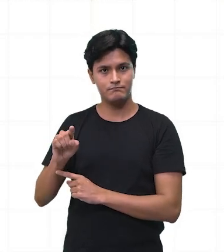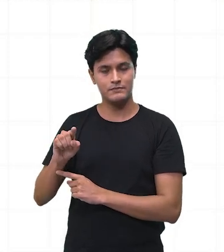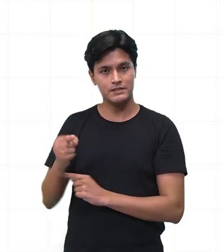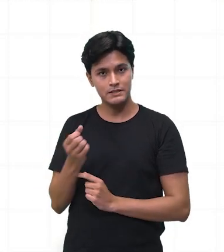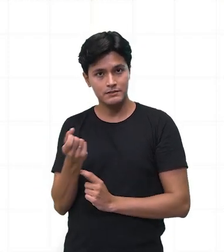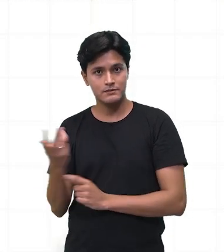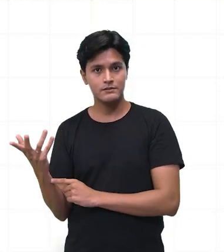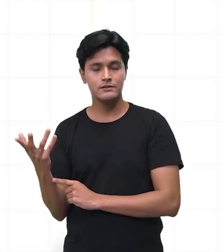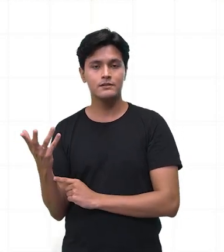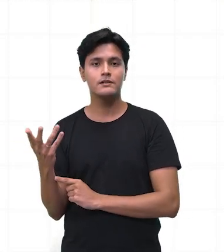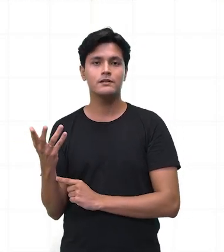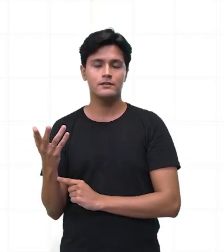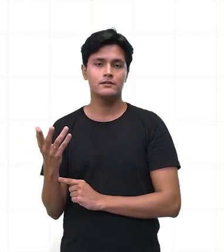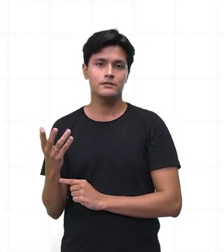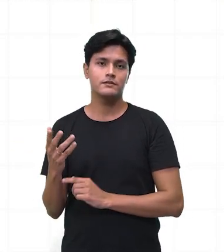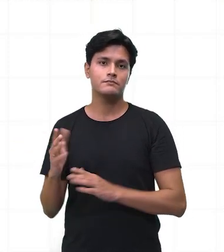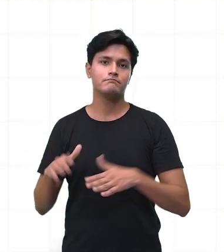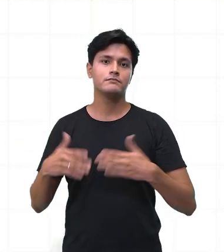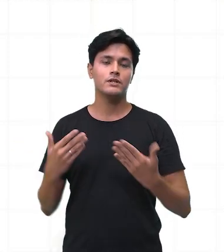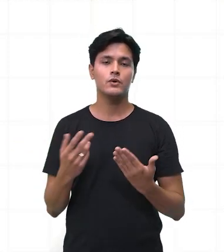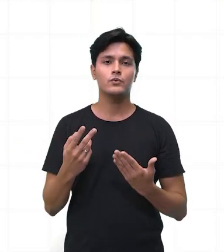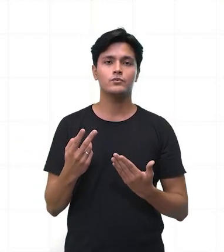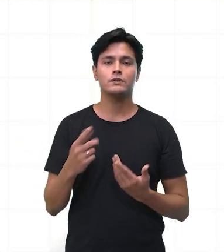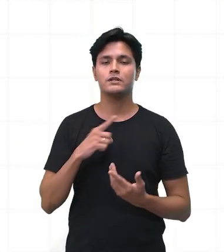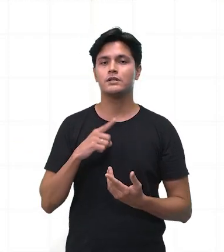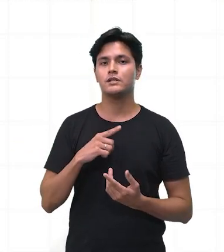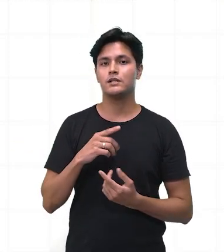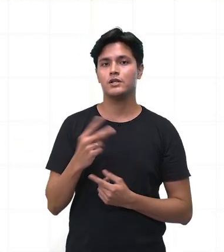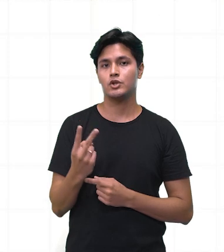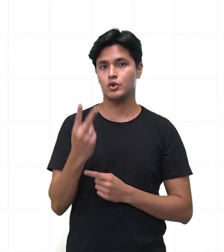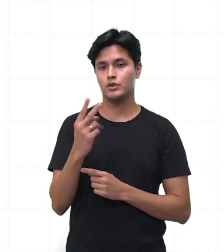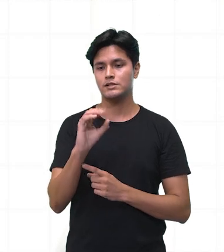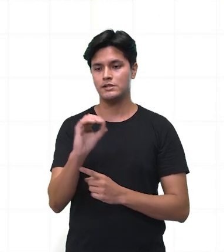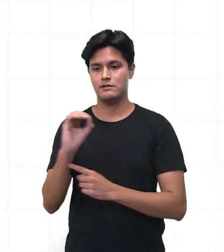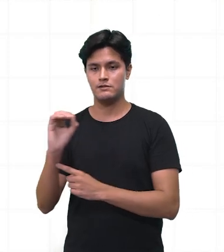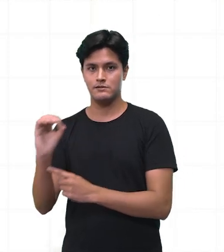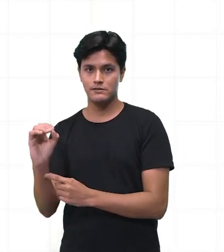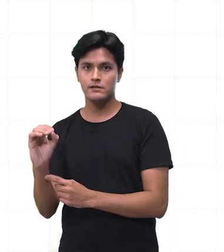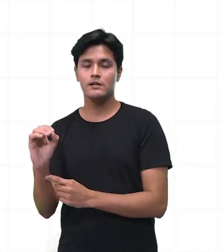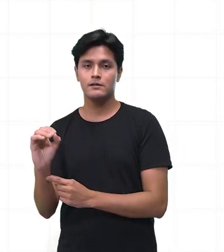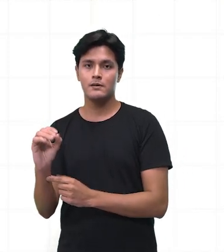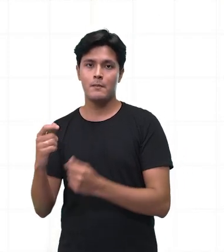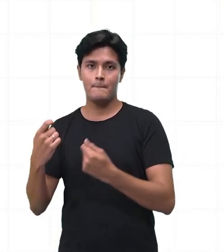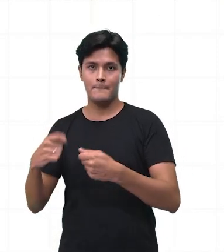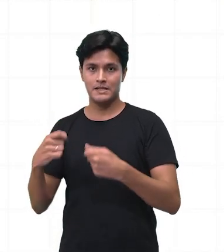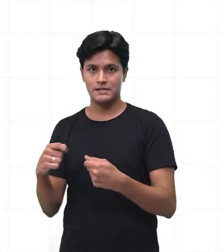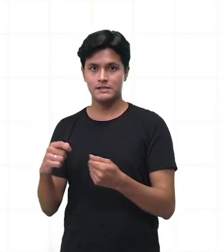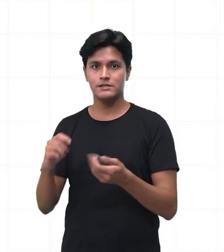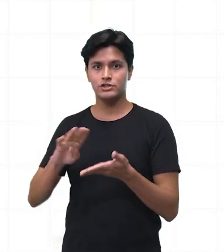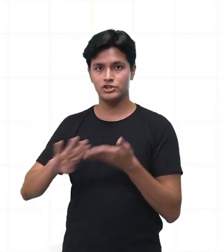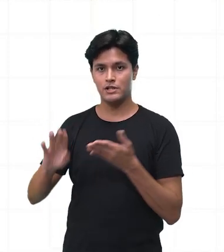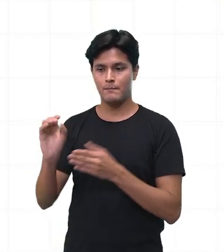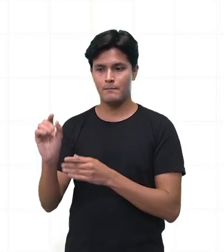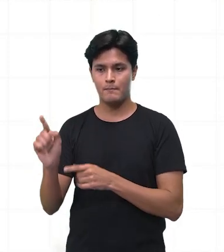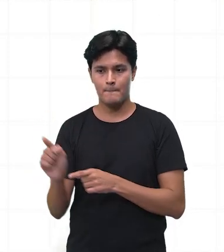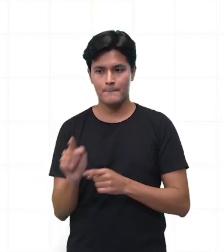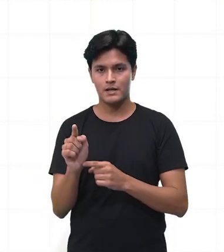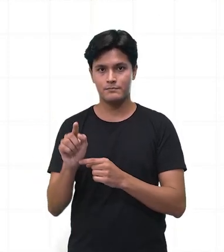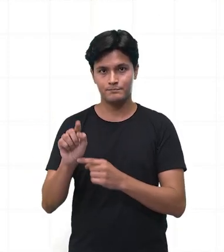por 100, 2 zeros, então você vai diminuir 2 casas ali no numerador. Isso significa, então,